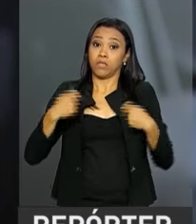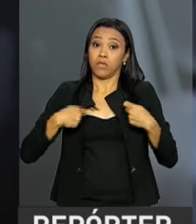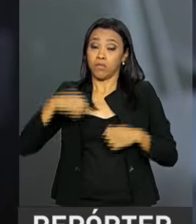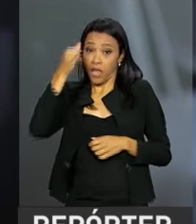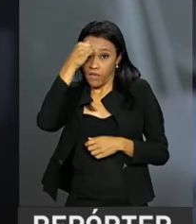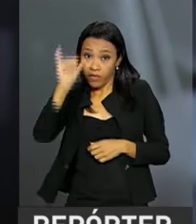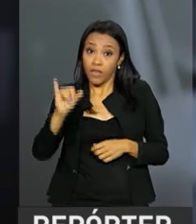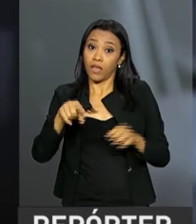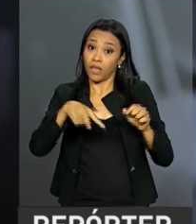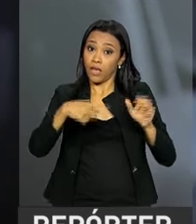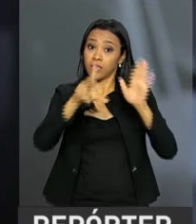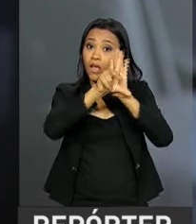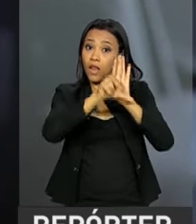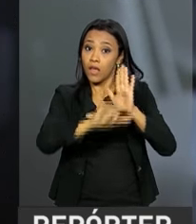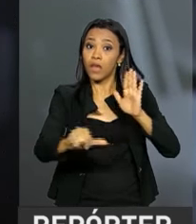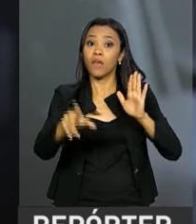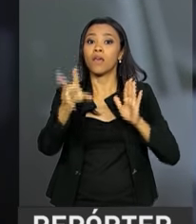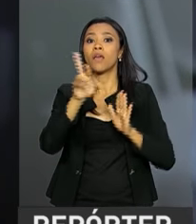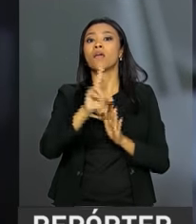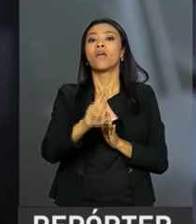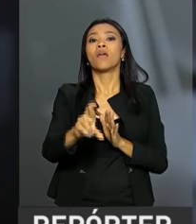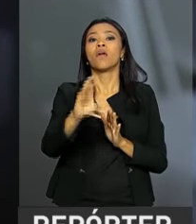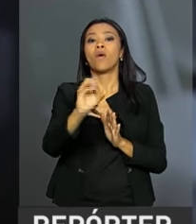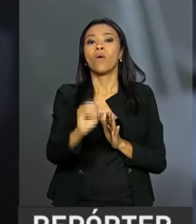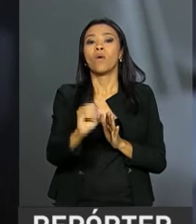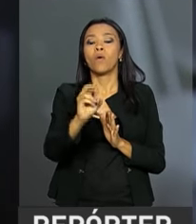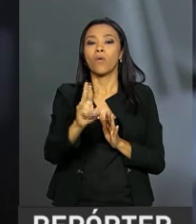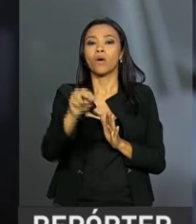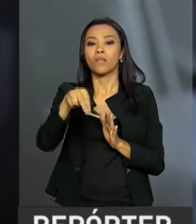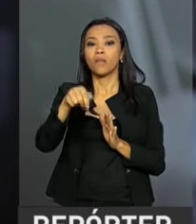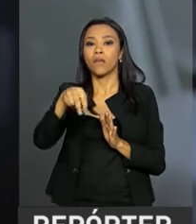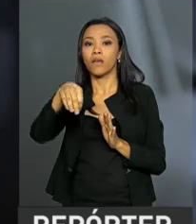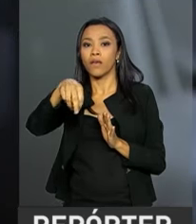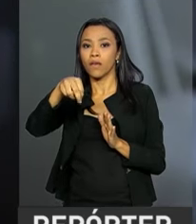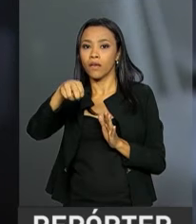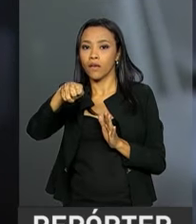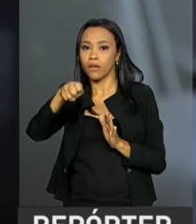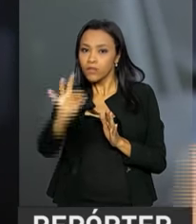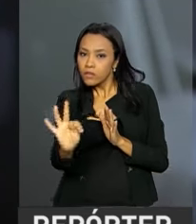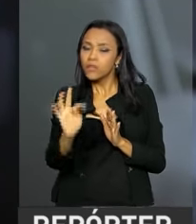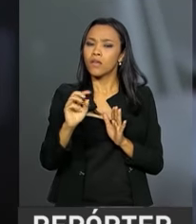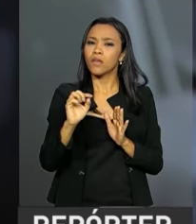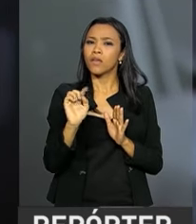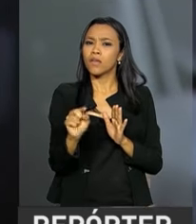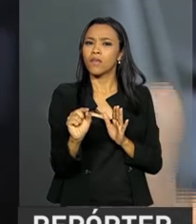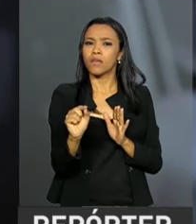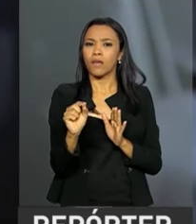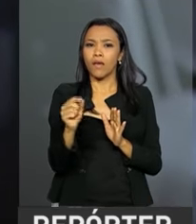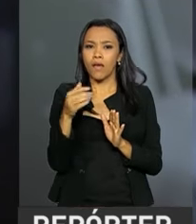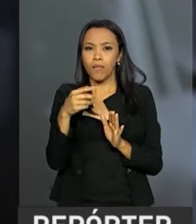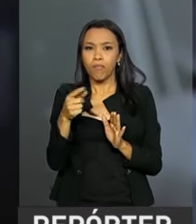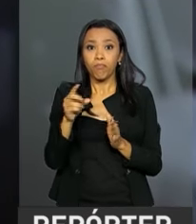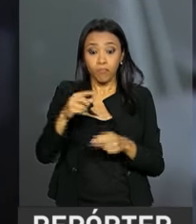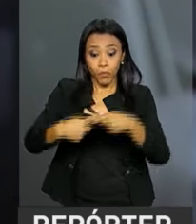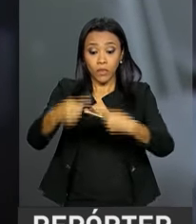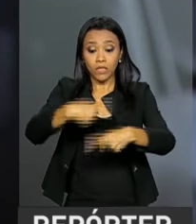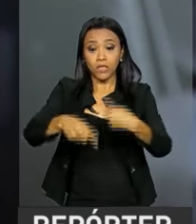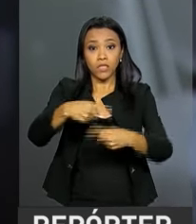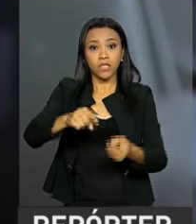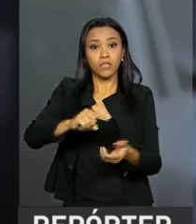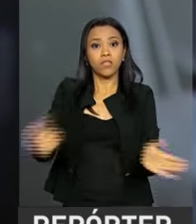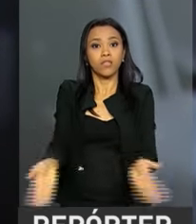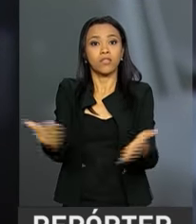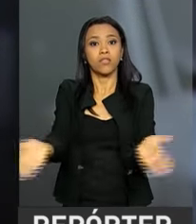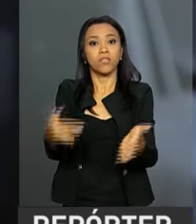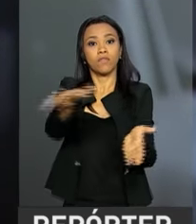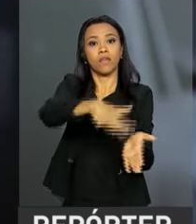demonização da Lei Rouanet implique em você não ter políticas de incentivo para a cultura